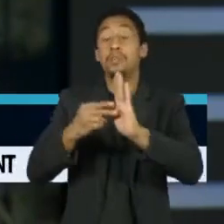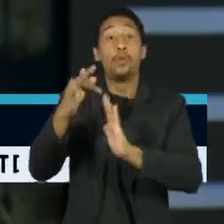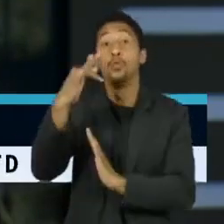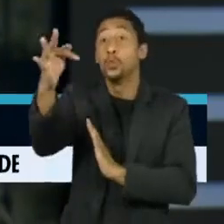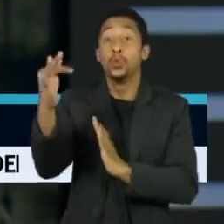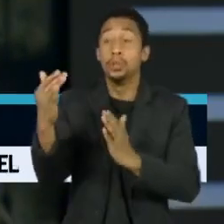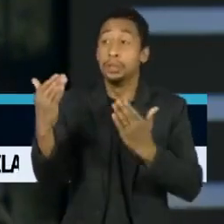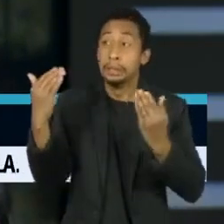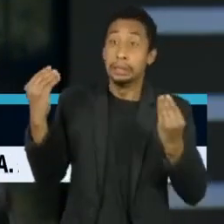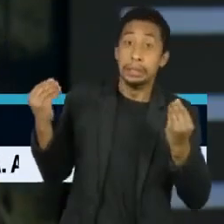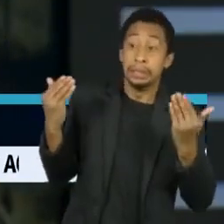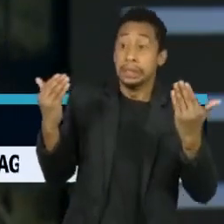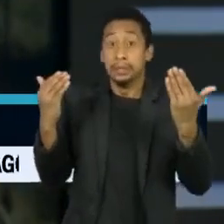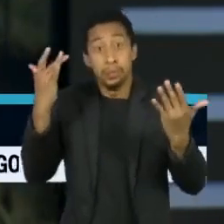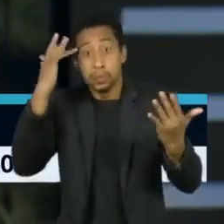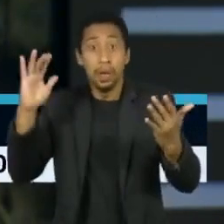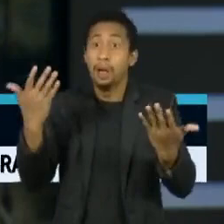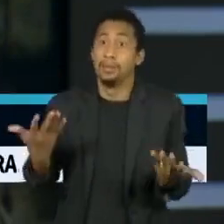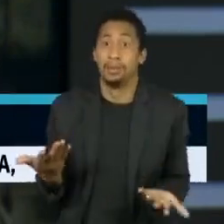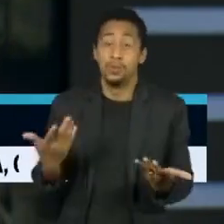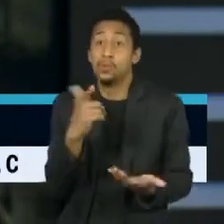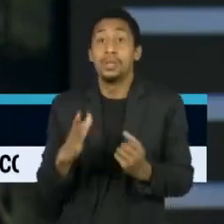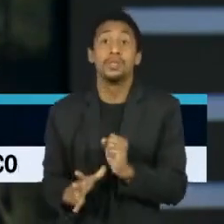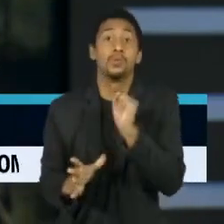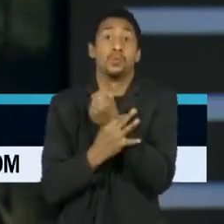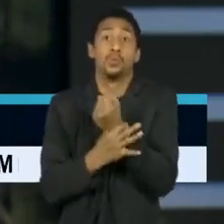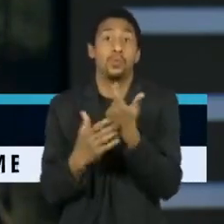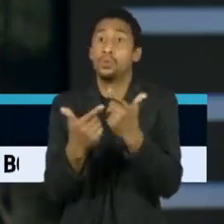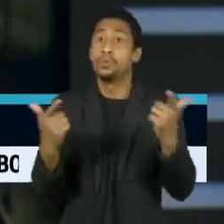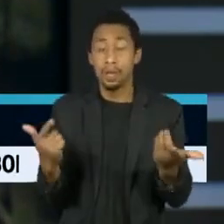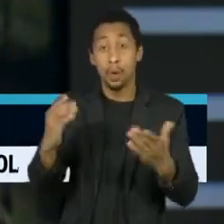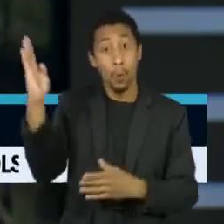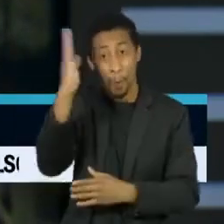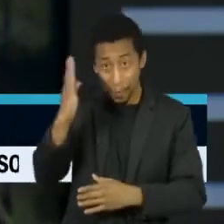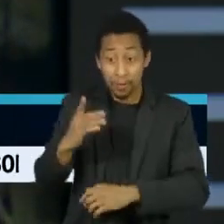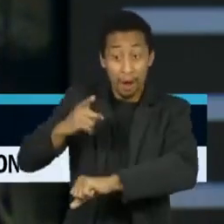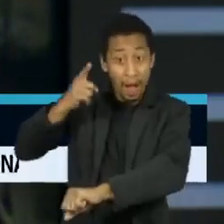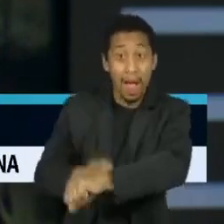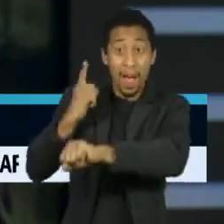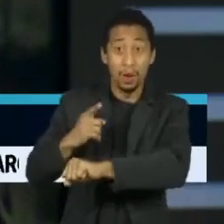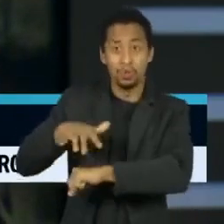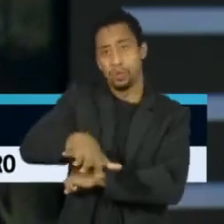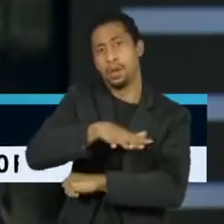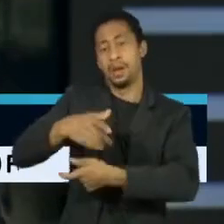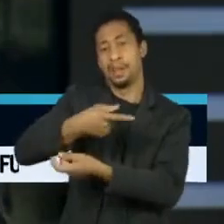certo e nós estamos fazendo é desequilíbrio insegurança no futuro o Brasil tá batendo o recorde nesse Campo O que é muito ruim